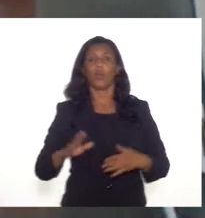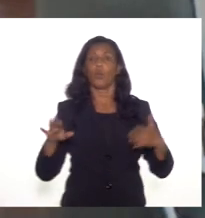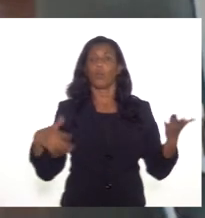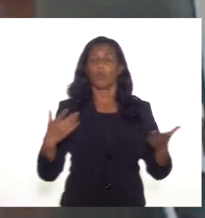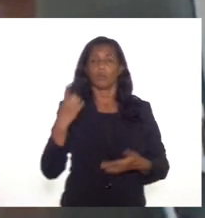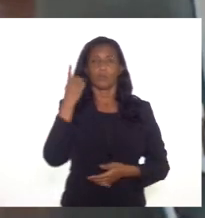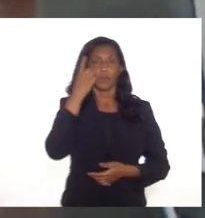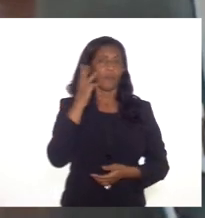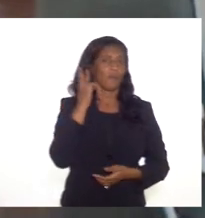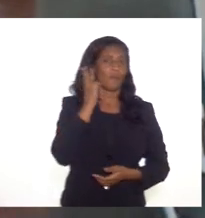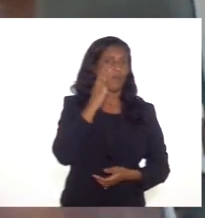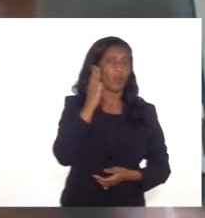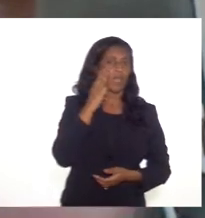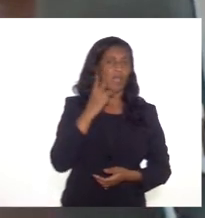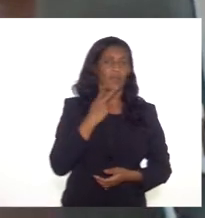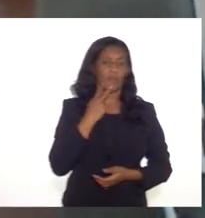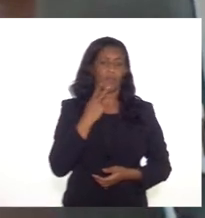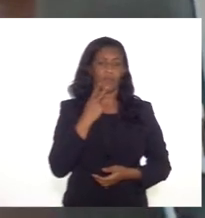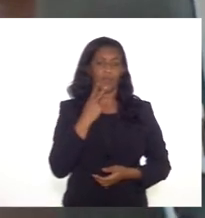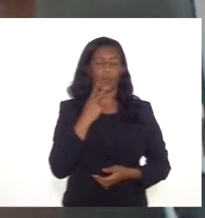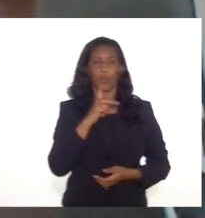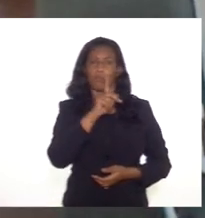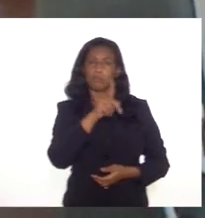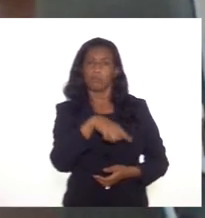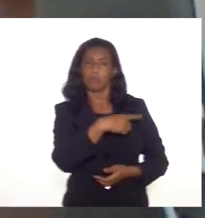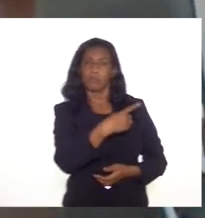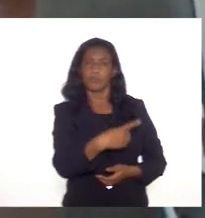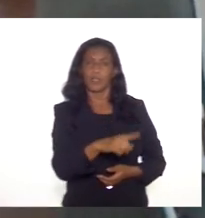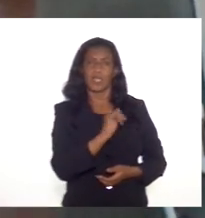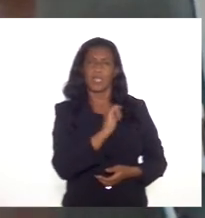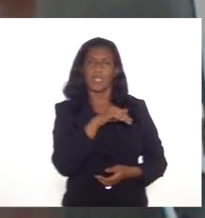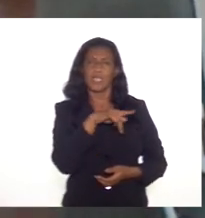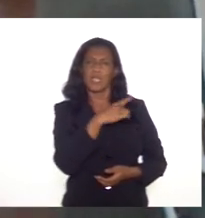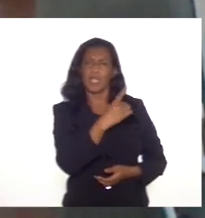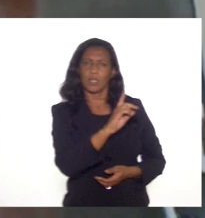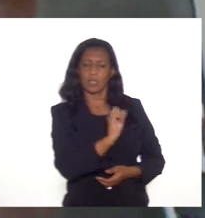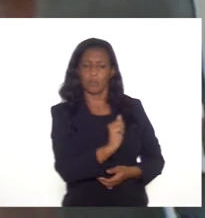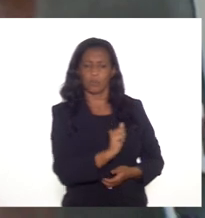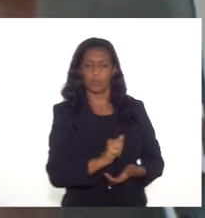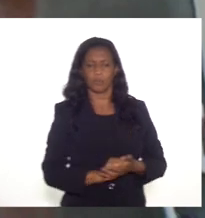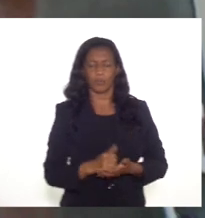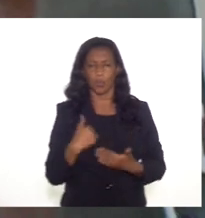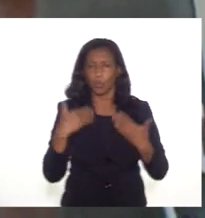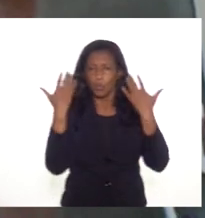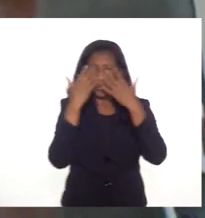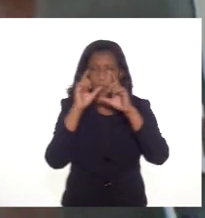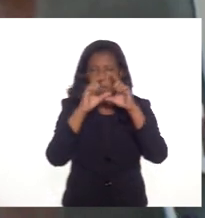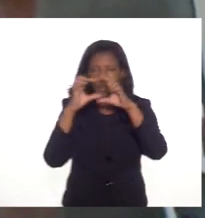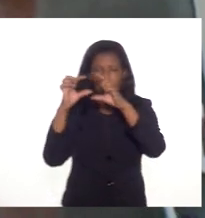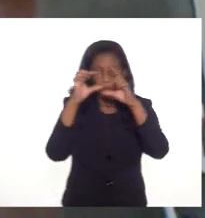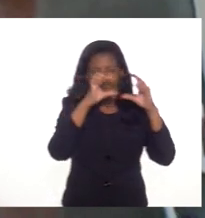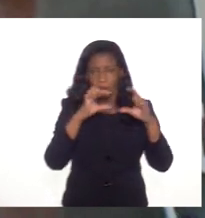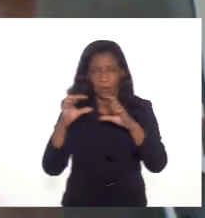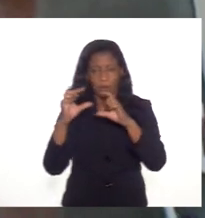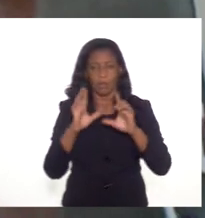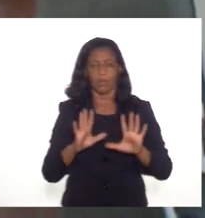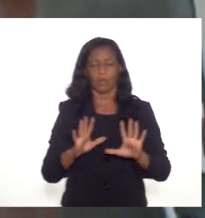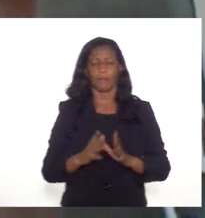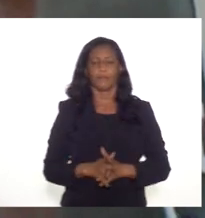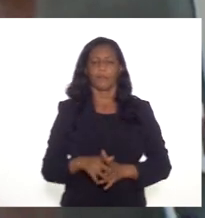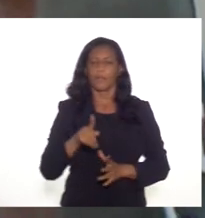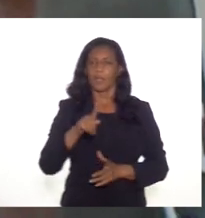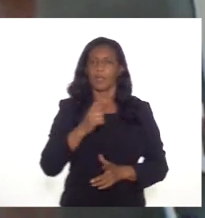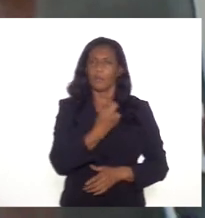colocou a questão das isenções, fiquei muito feliz, deputado Valdeck, não estou vendo você aqui no painel, mas fiquei muito feliz. As isenções